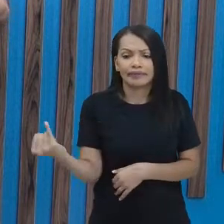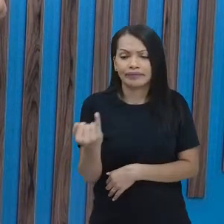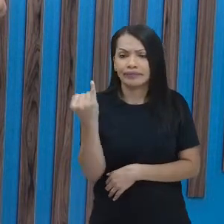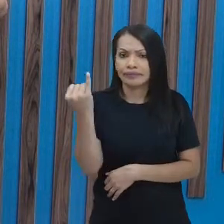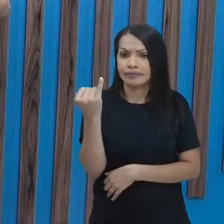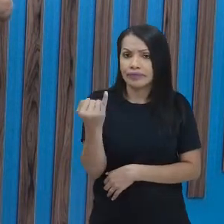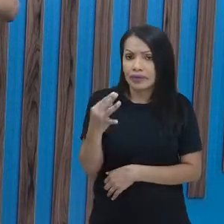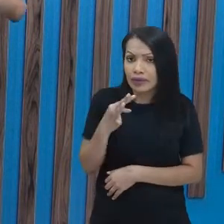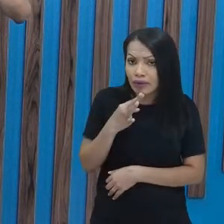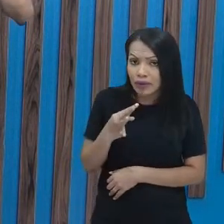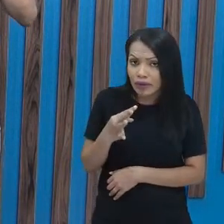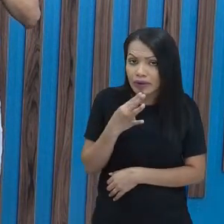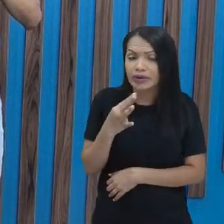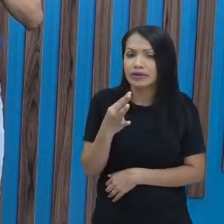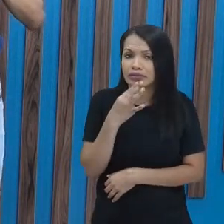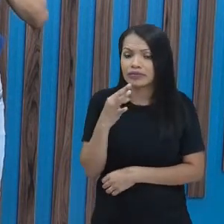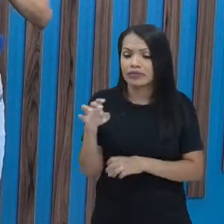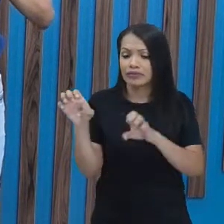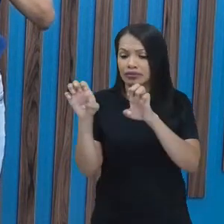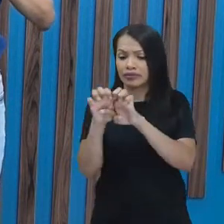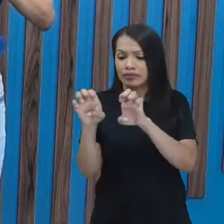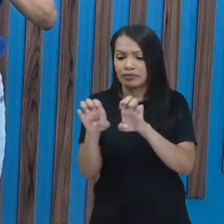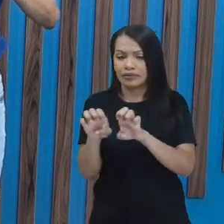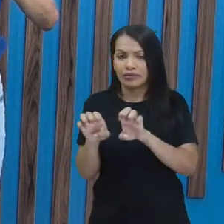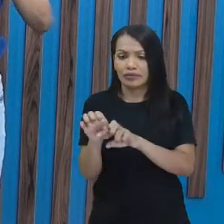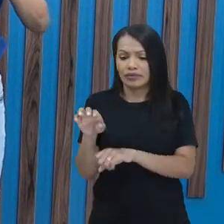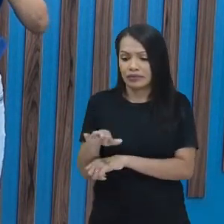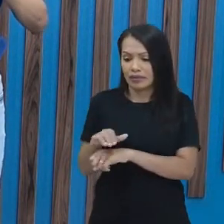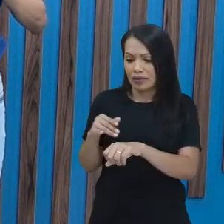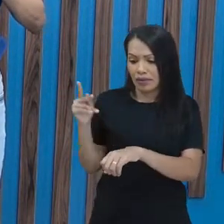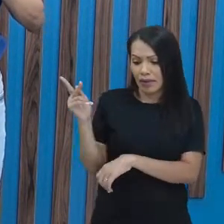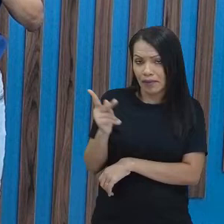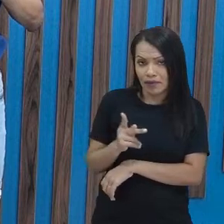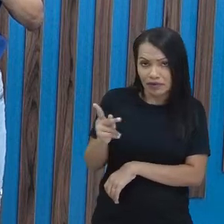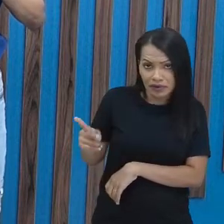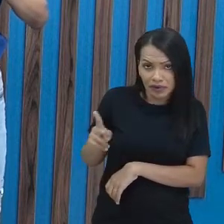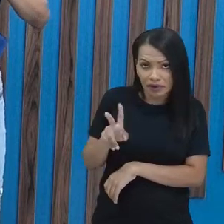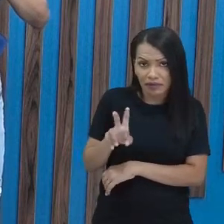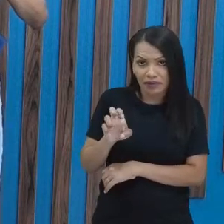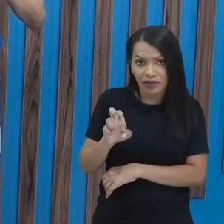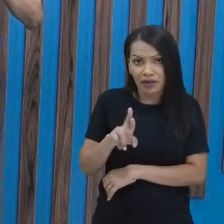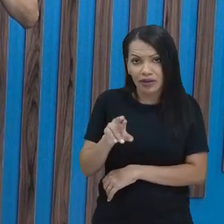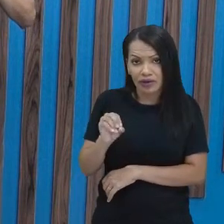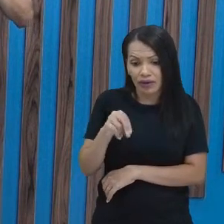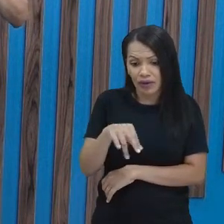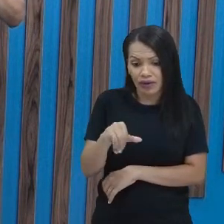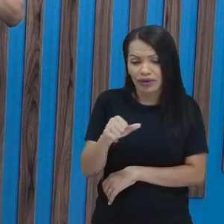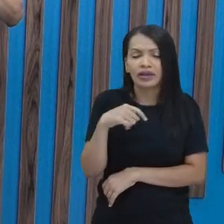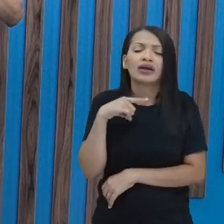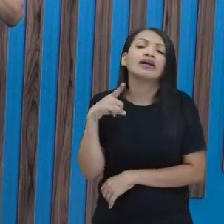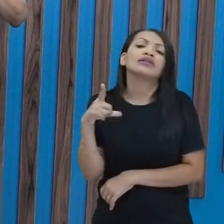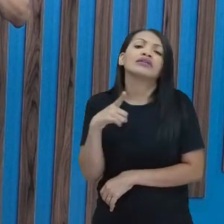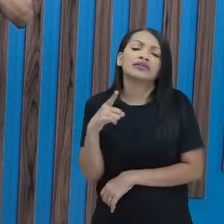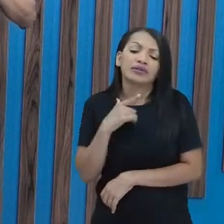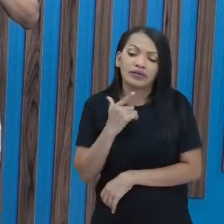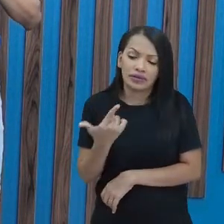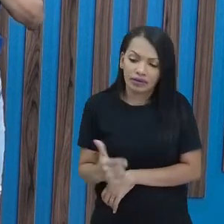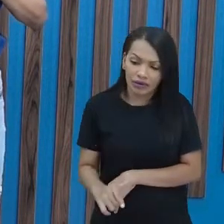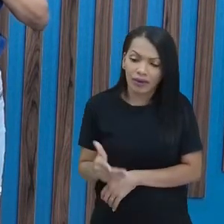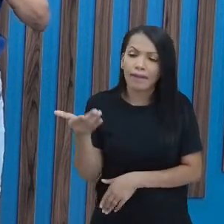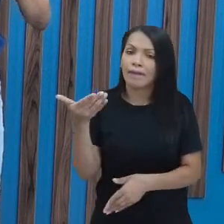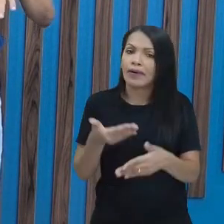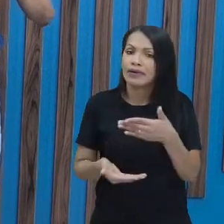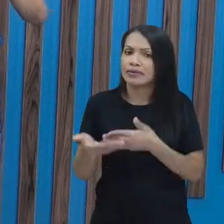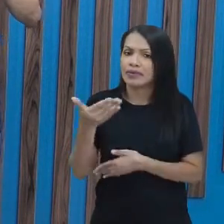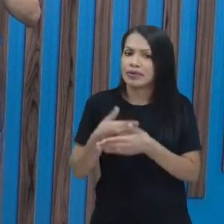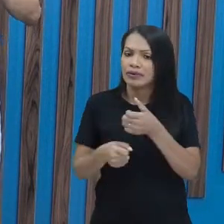essa estrutura. E eu já vou agora chamar a professora Verônica novamente e verificar como é que está a participação no